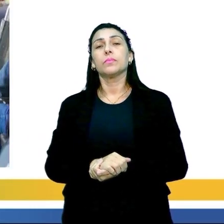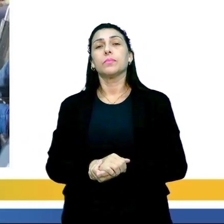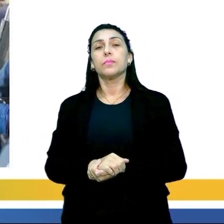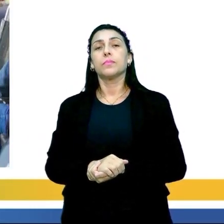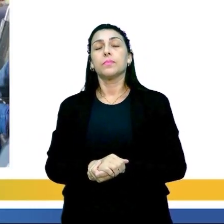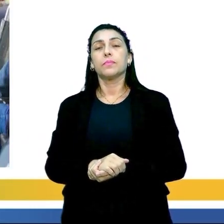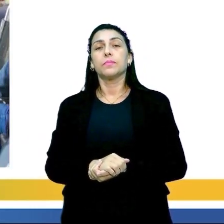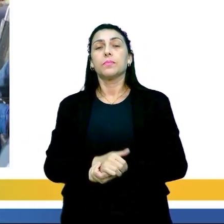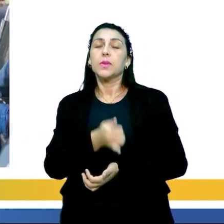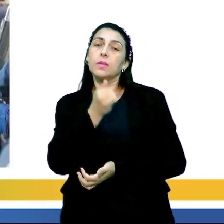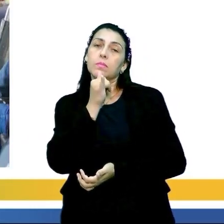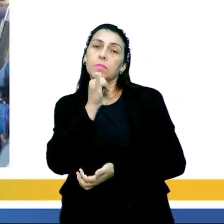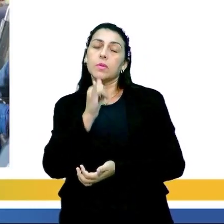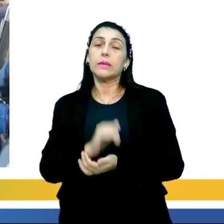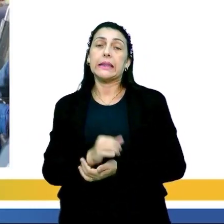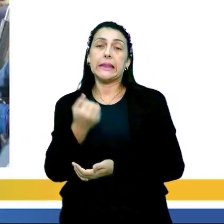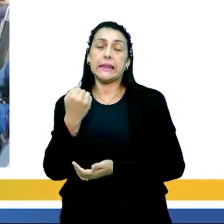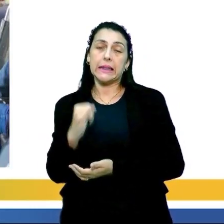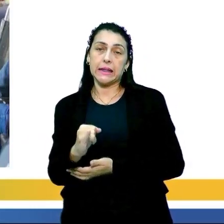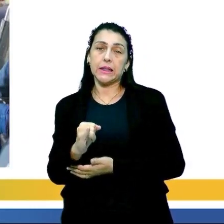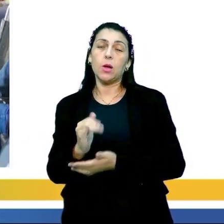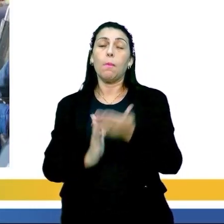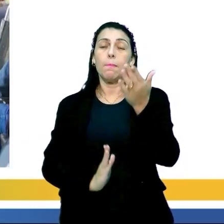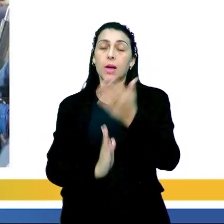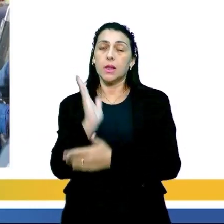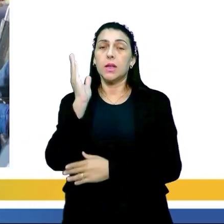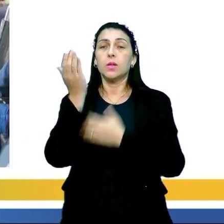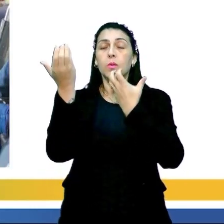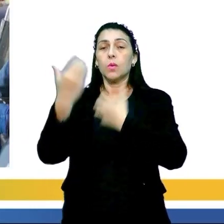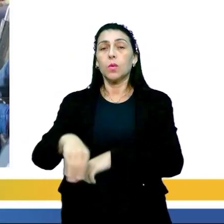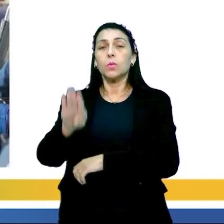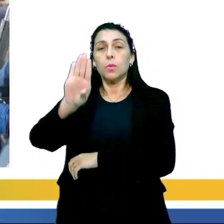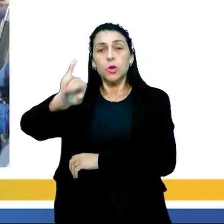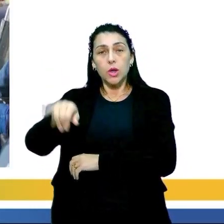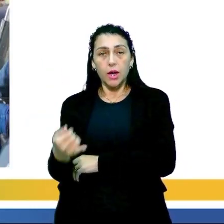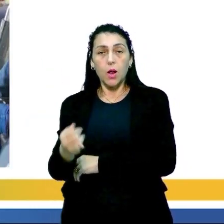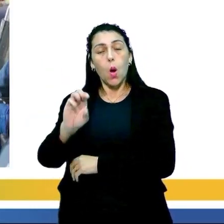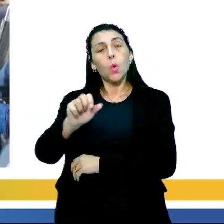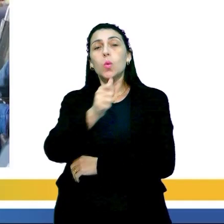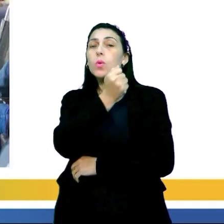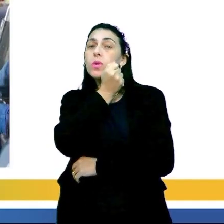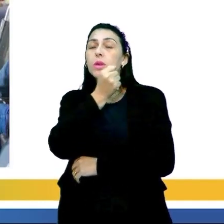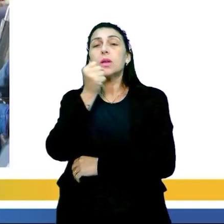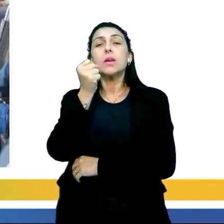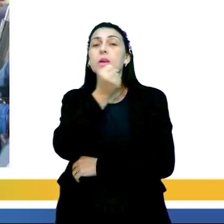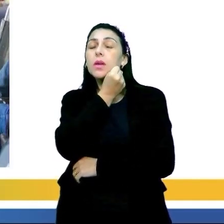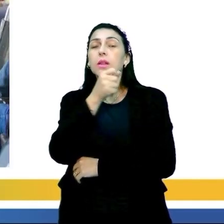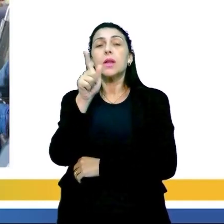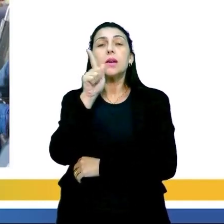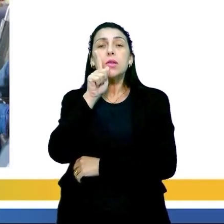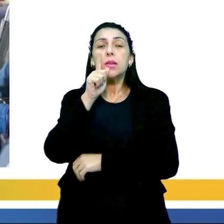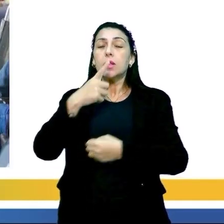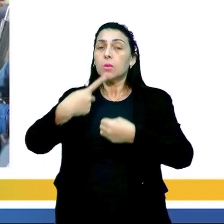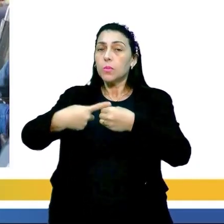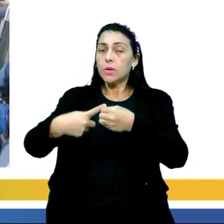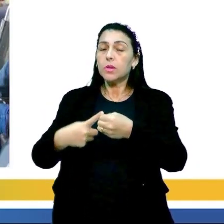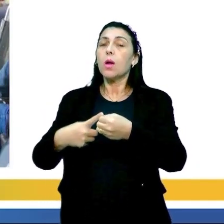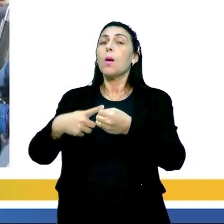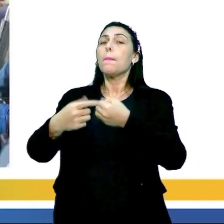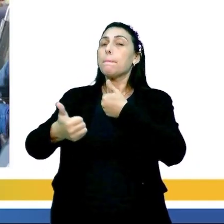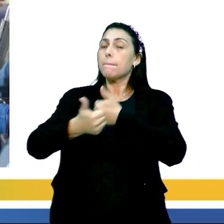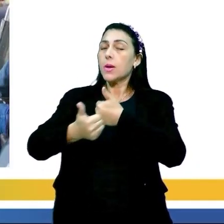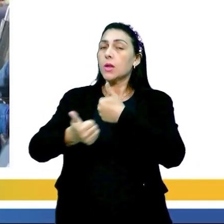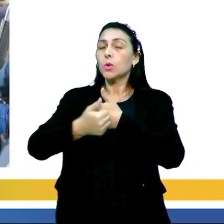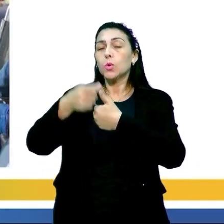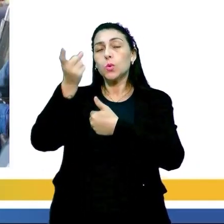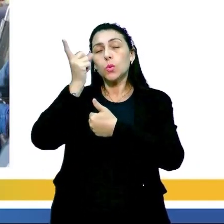próximos. Por exemplo, se eu passei em um concurso no Bujari ou no Quinari, né, que são municípios próximos, eu